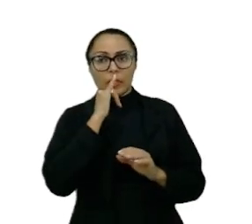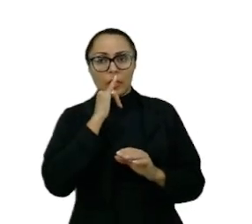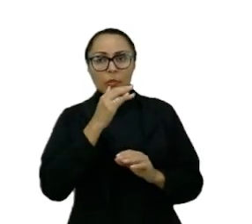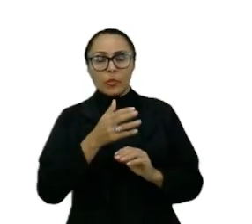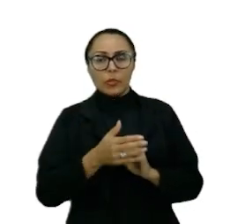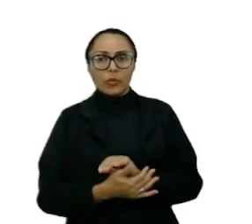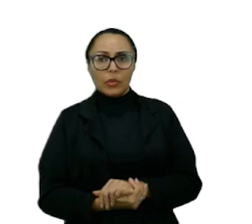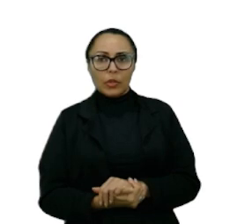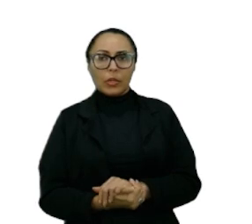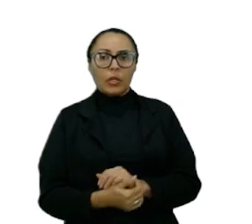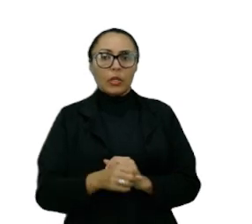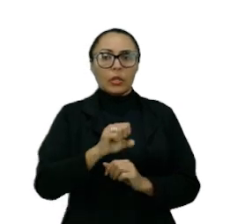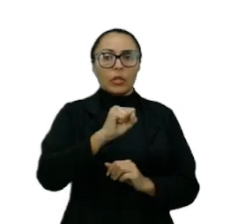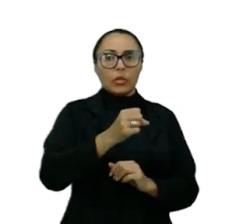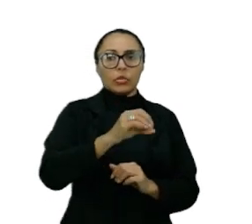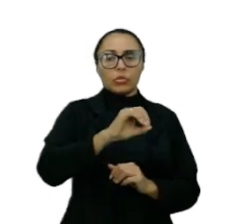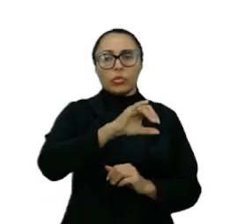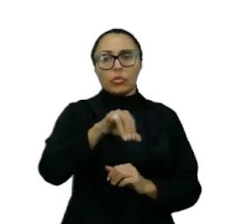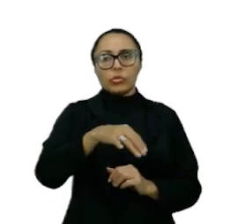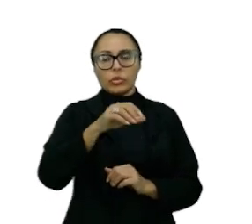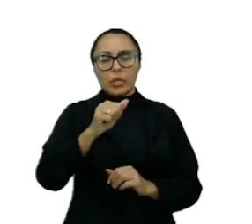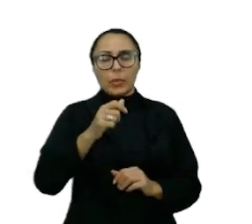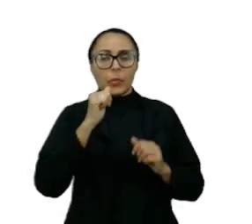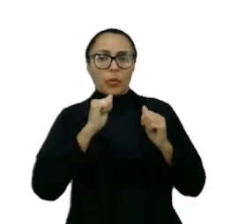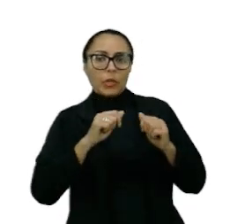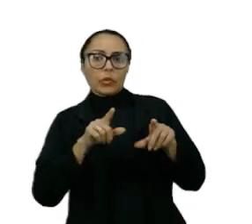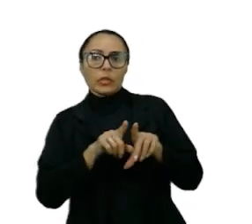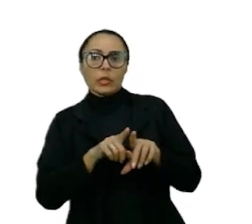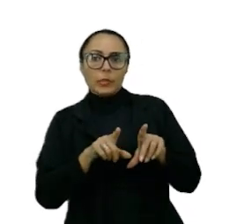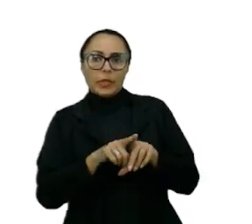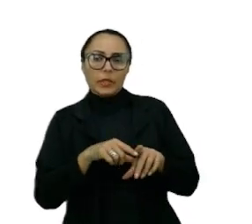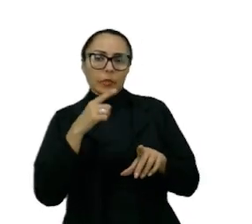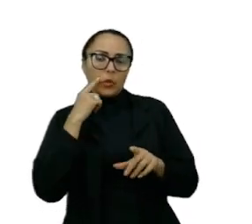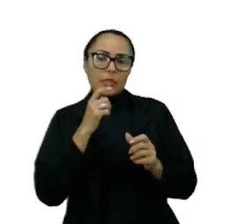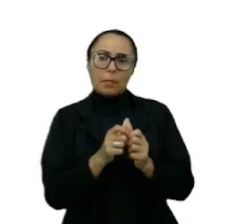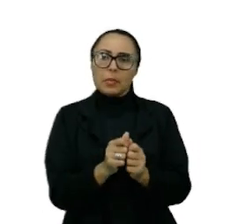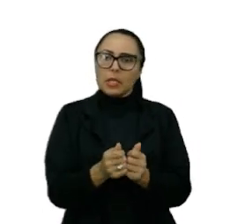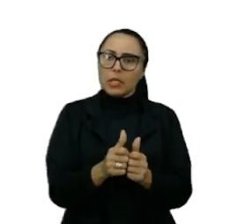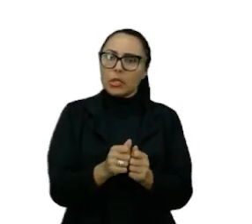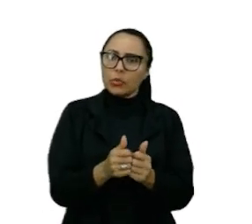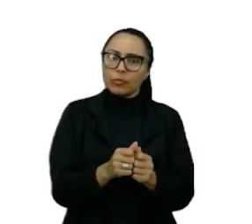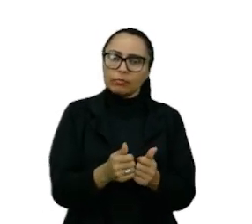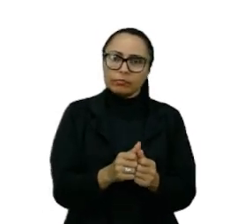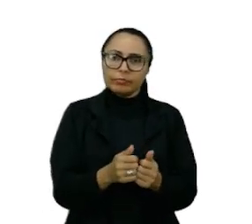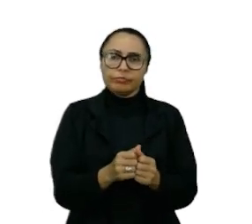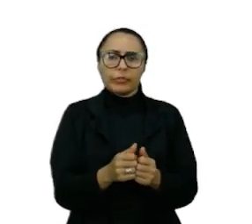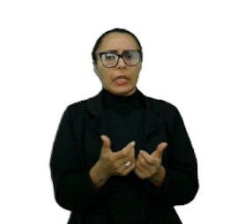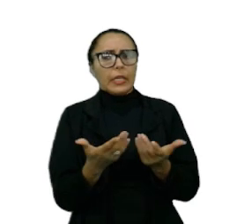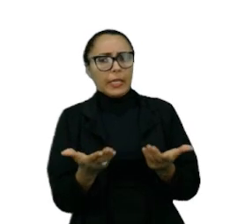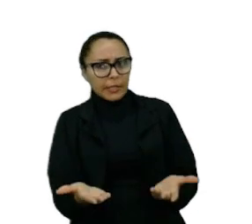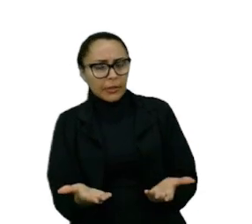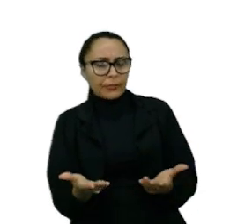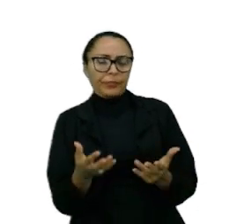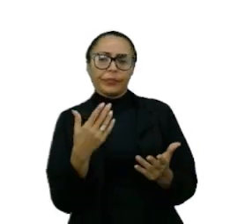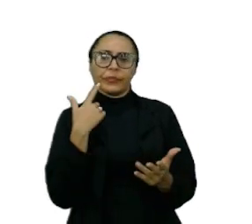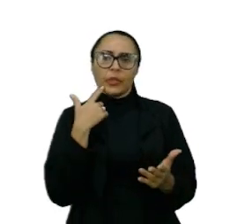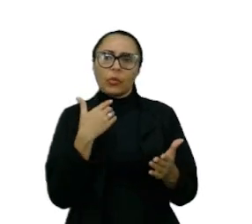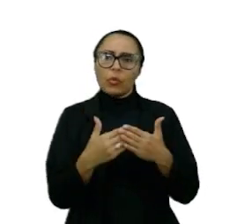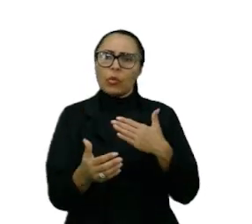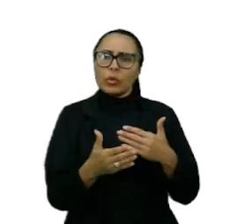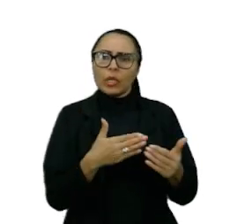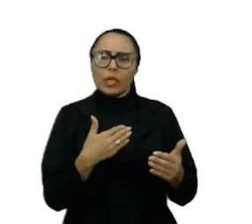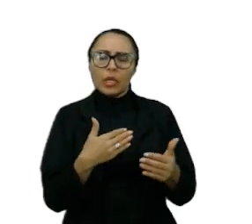soja, podendo ser também de origem de milho, né? Então, qualquer frutas